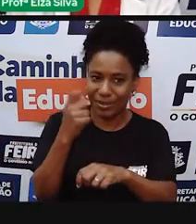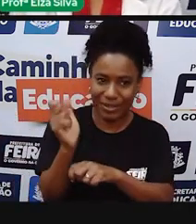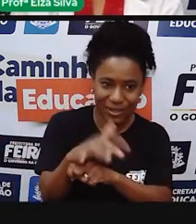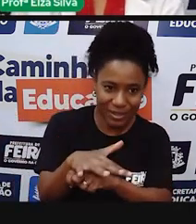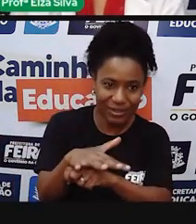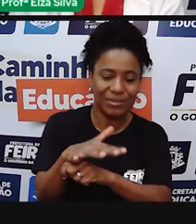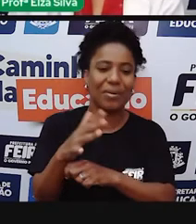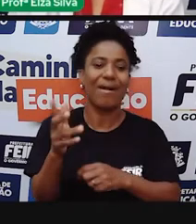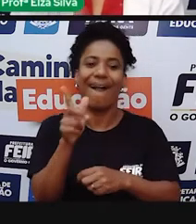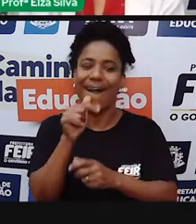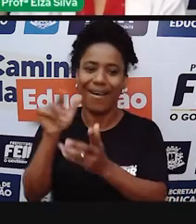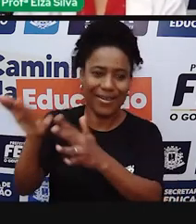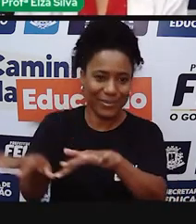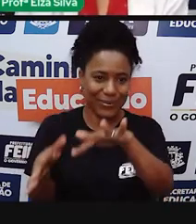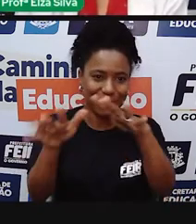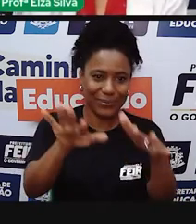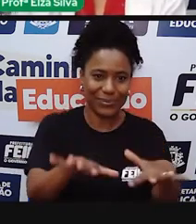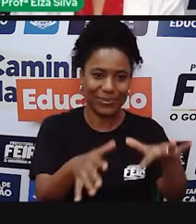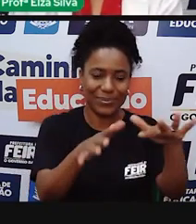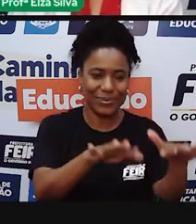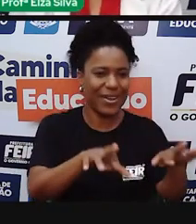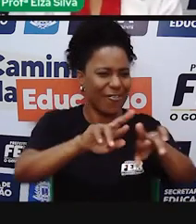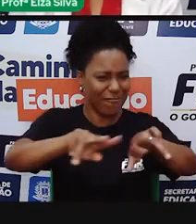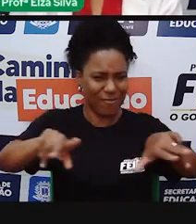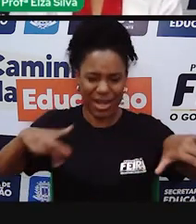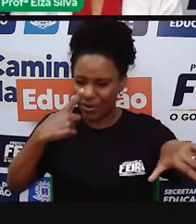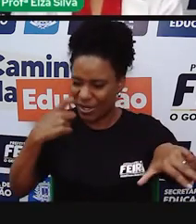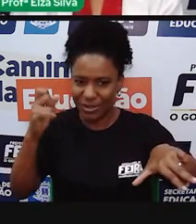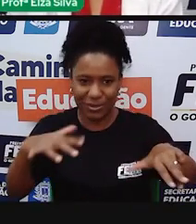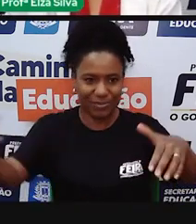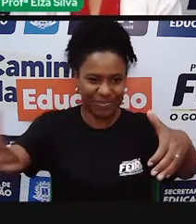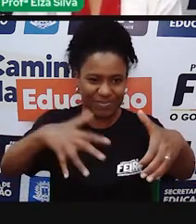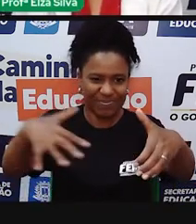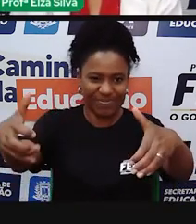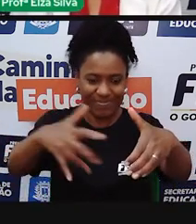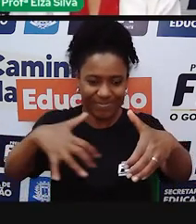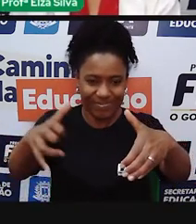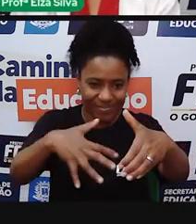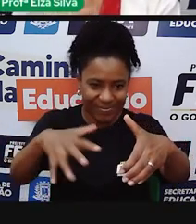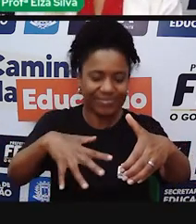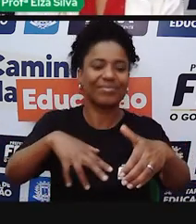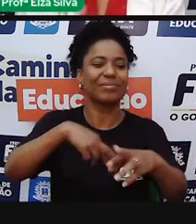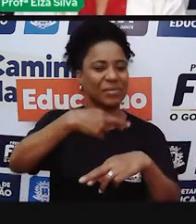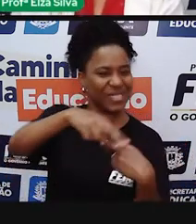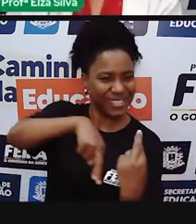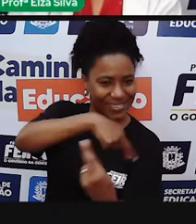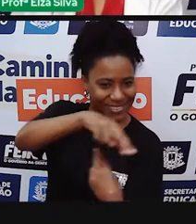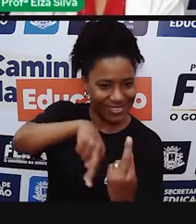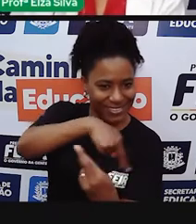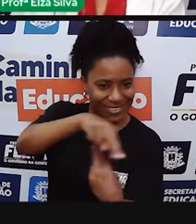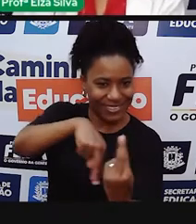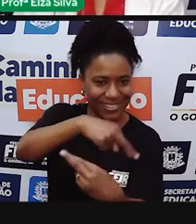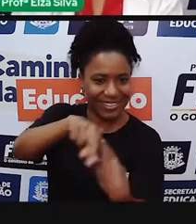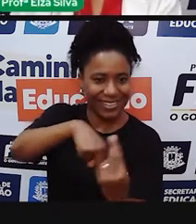de plástico e outros objetos de plástico usados que foram reciclados para